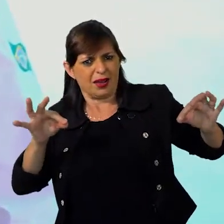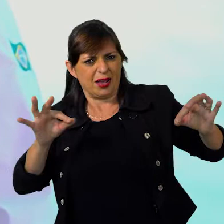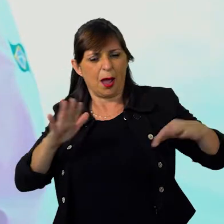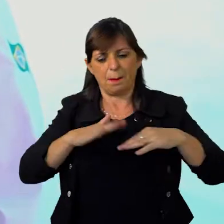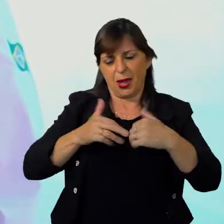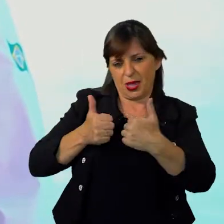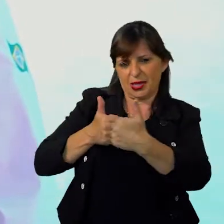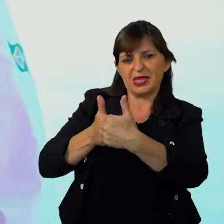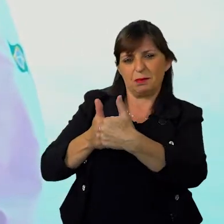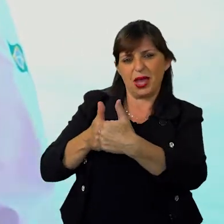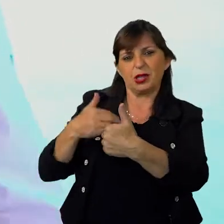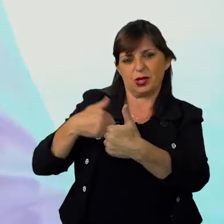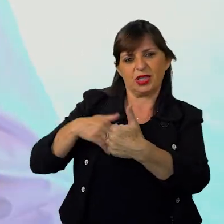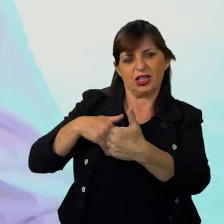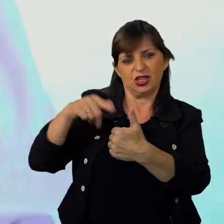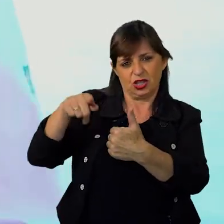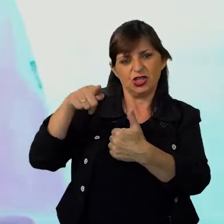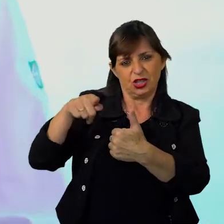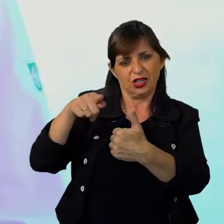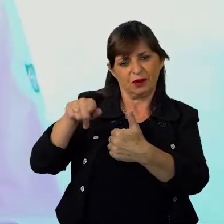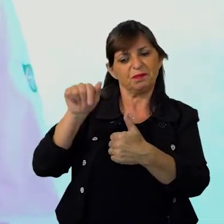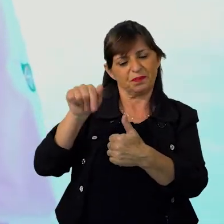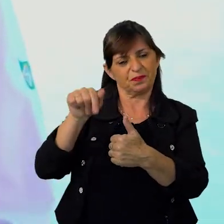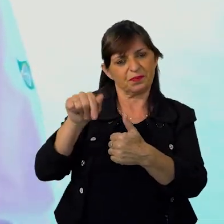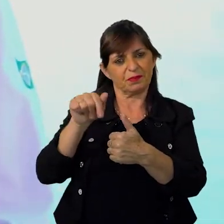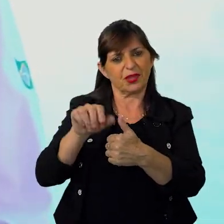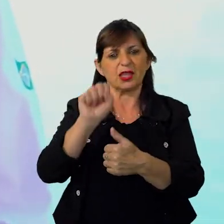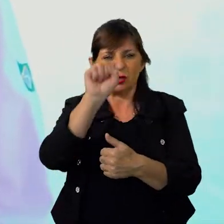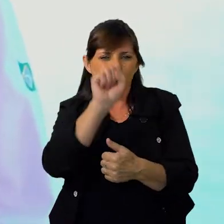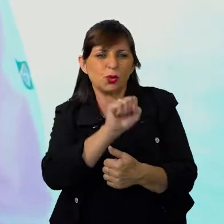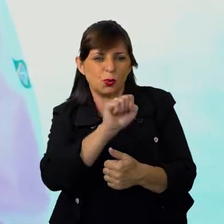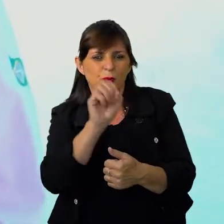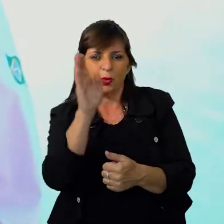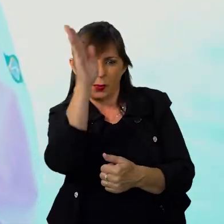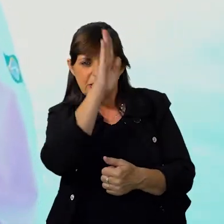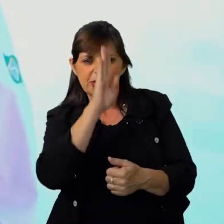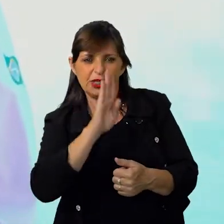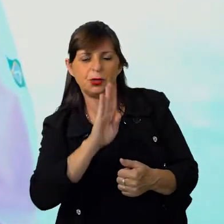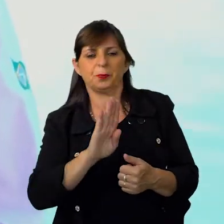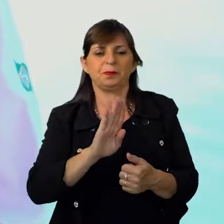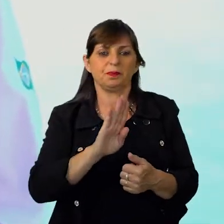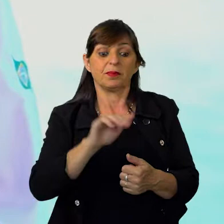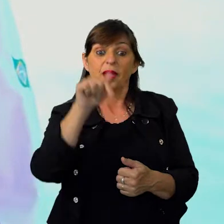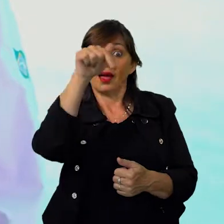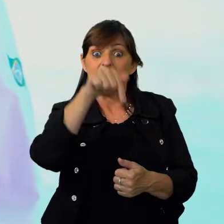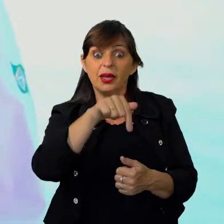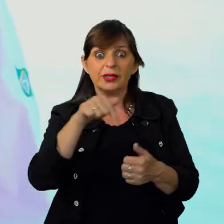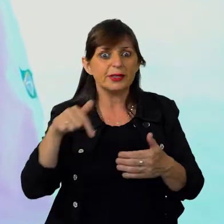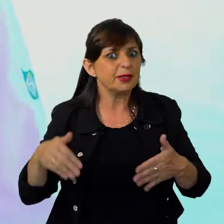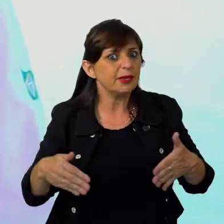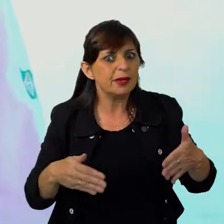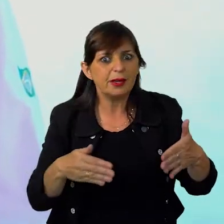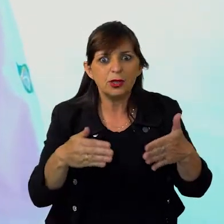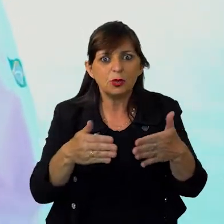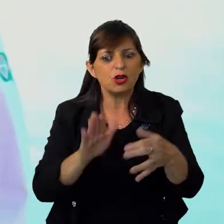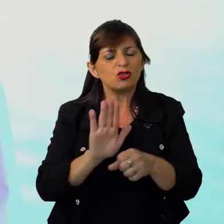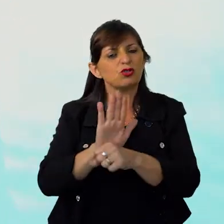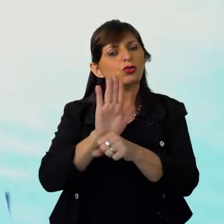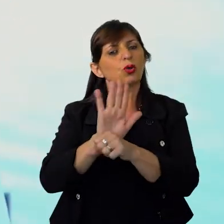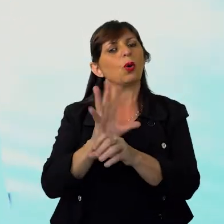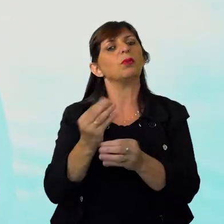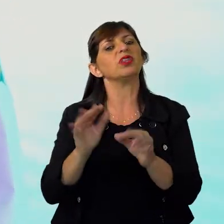Argentina e a gente sabe que esse viveu muito importante como o seu sustento a muitas famílias